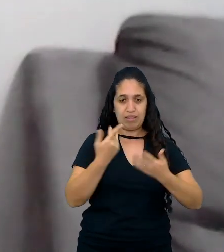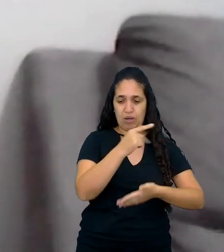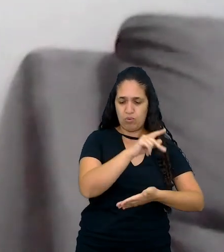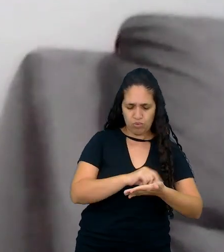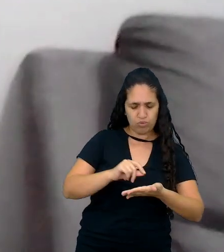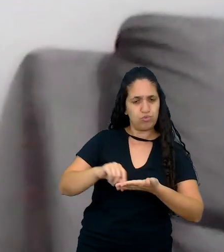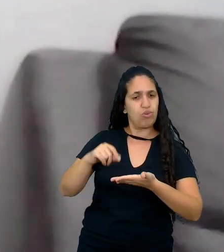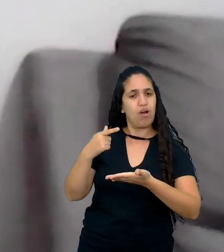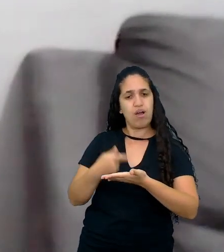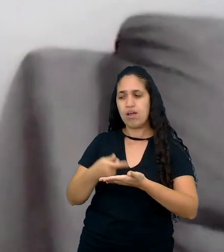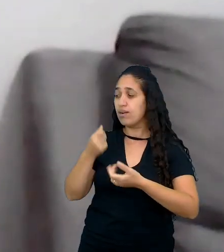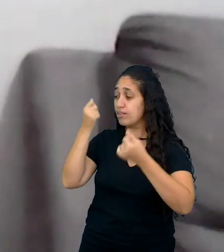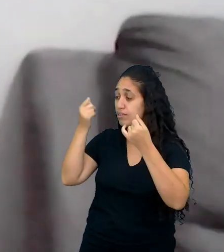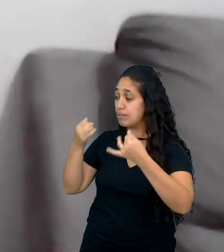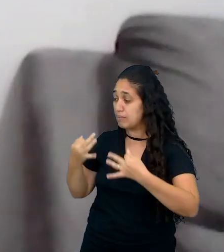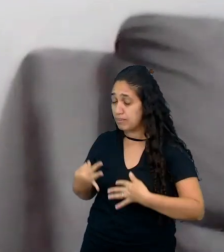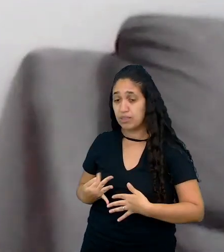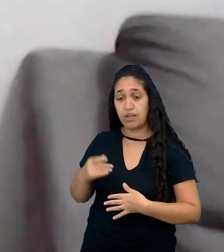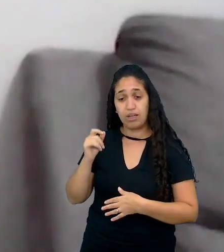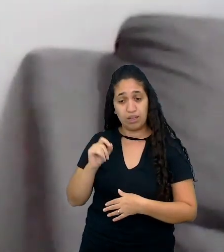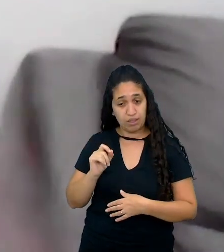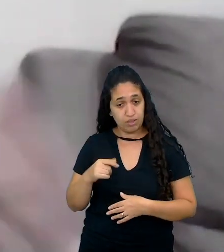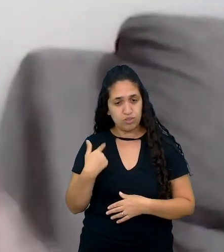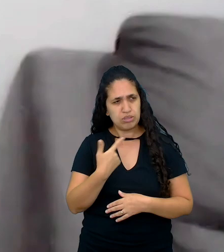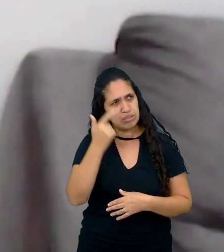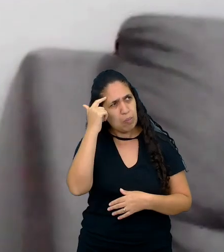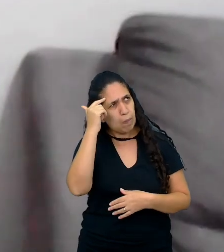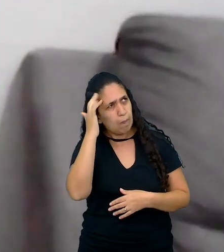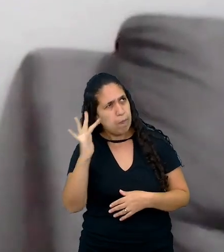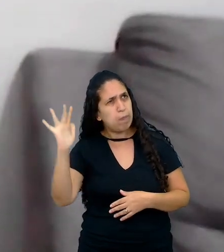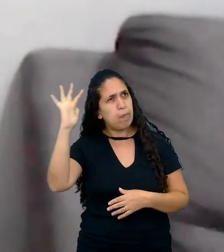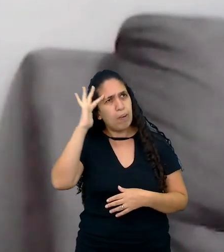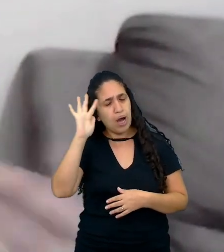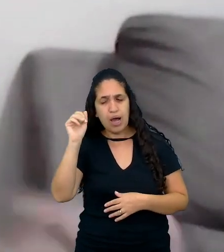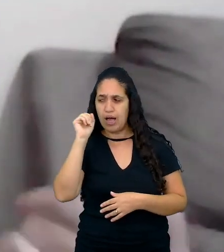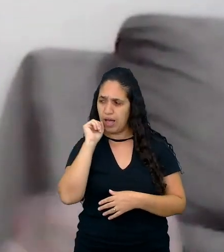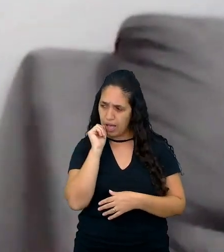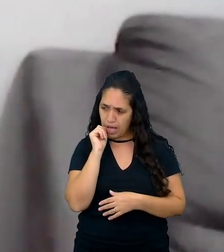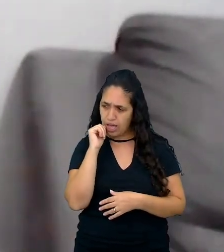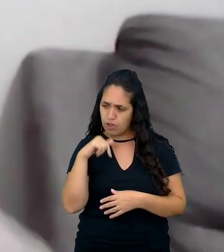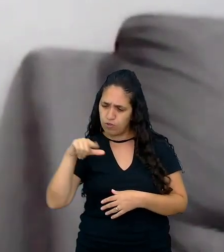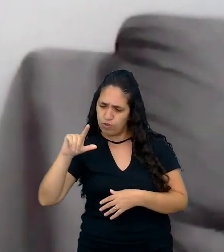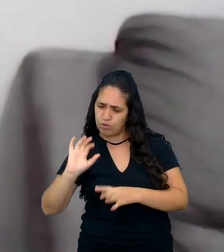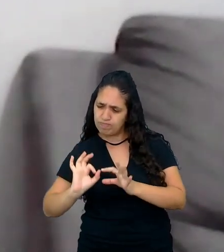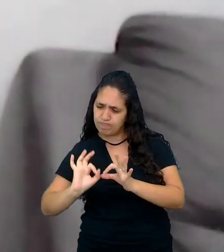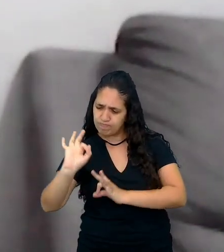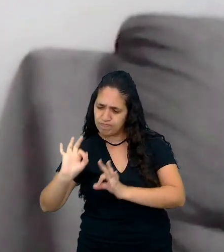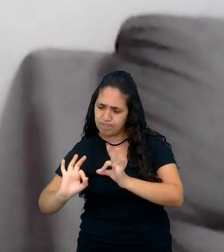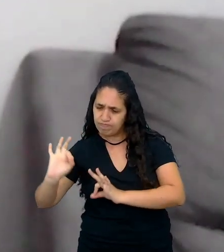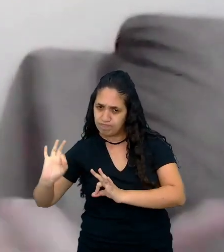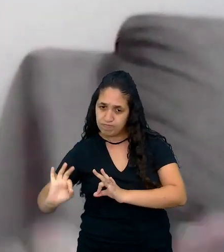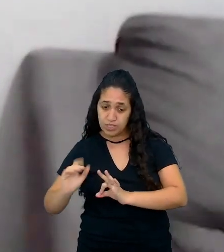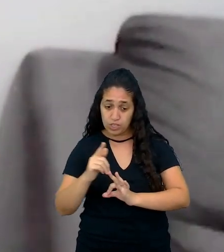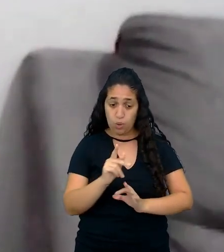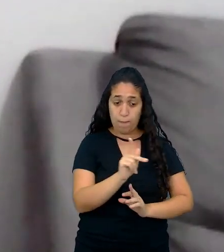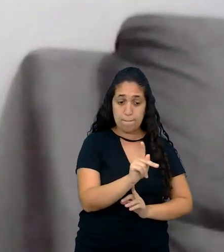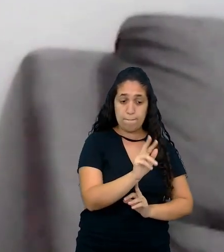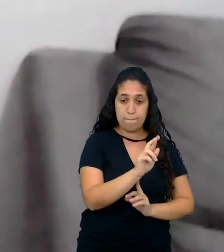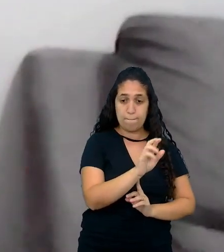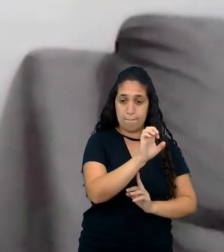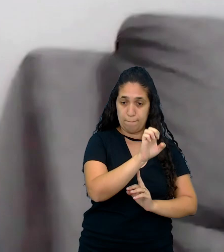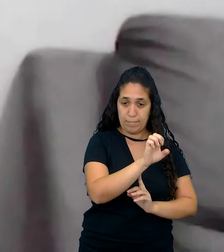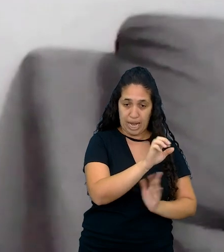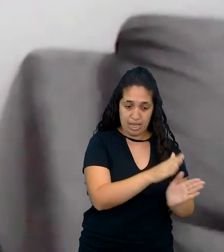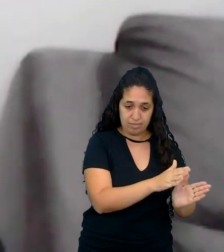fala, né, ele traz, né, para a gente pensar, aí eu vou levar para um planejamento, eu saí do pré-planejamento e vou para o